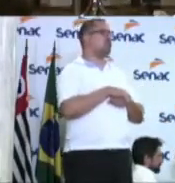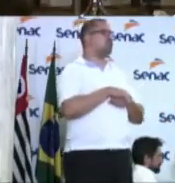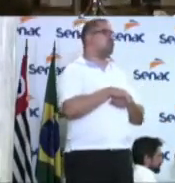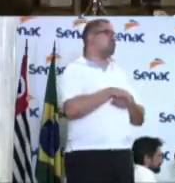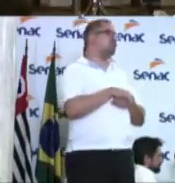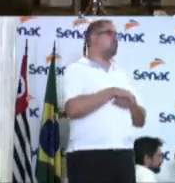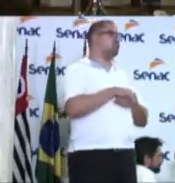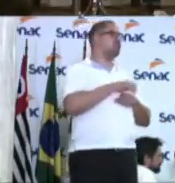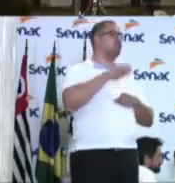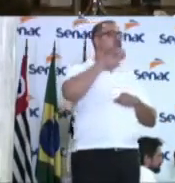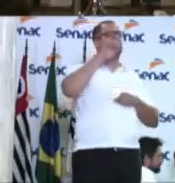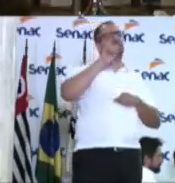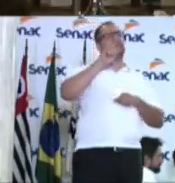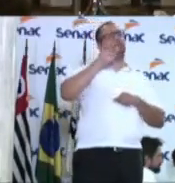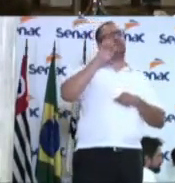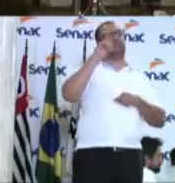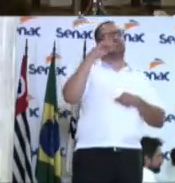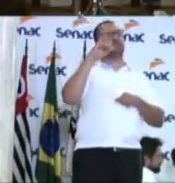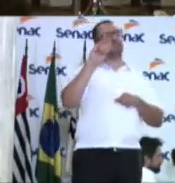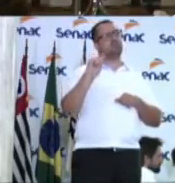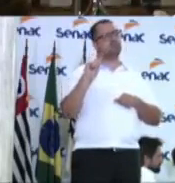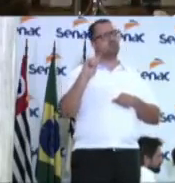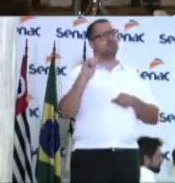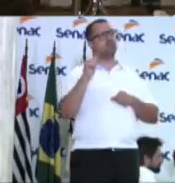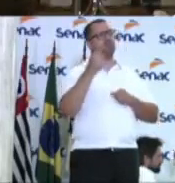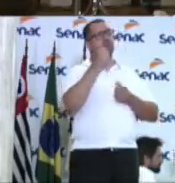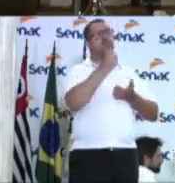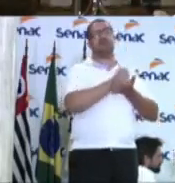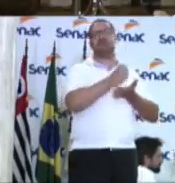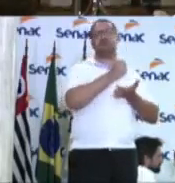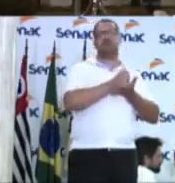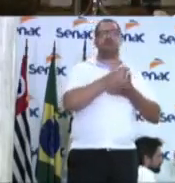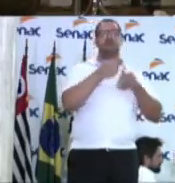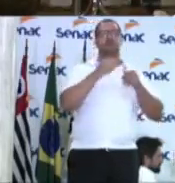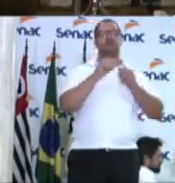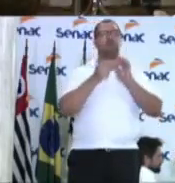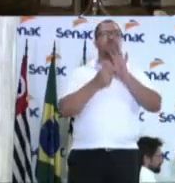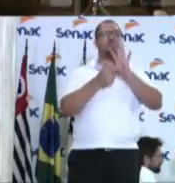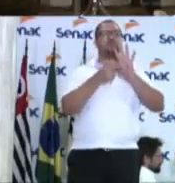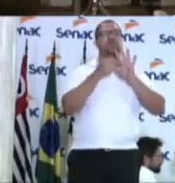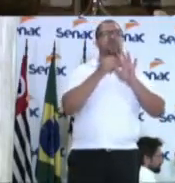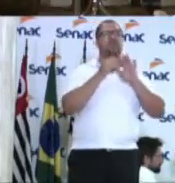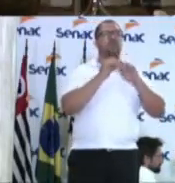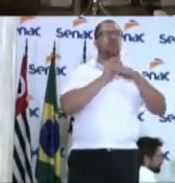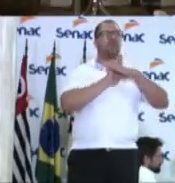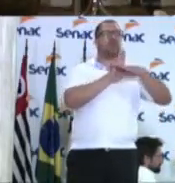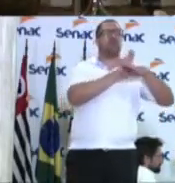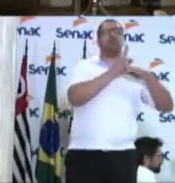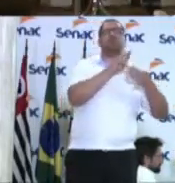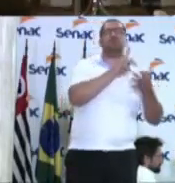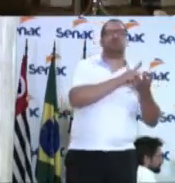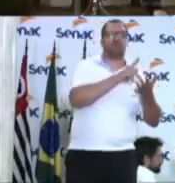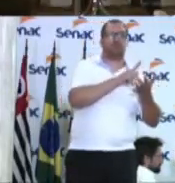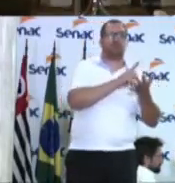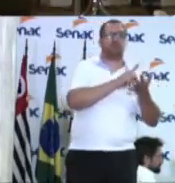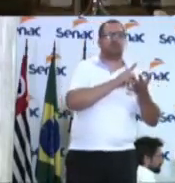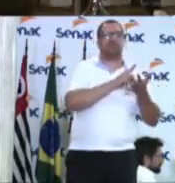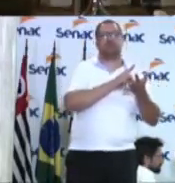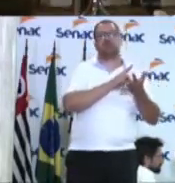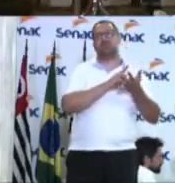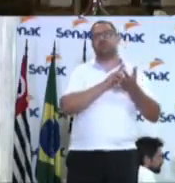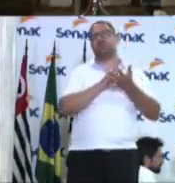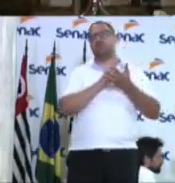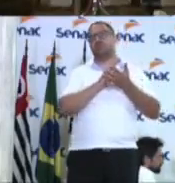como agência da marca, a gente tem que sempre ajudá-los a entender qual é a verdade deles, né? Nem sempre eles